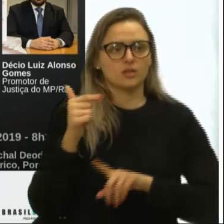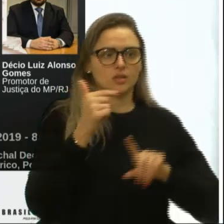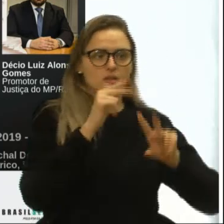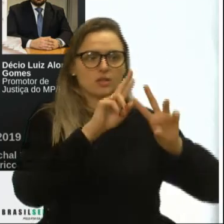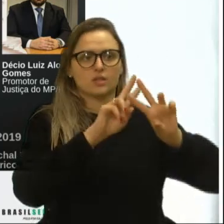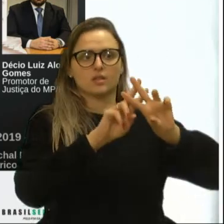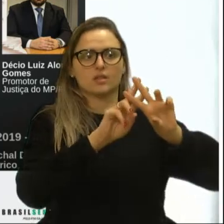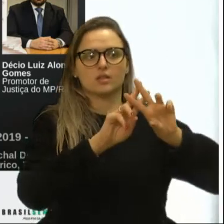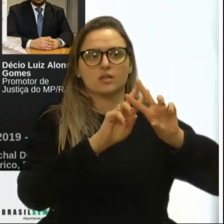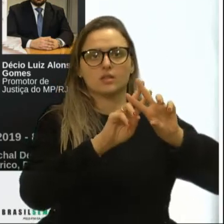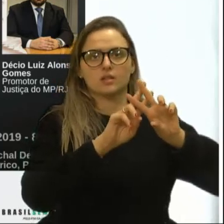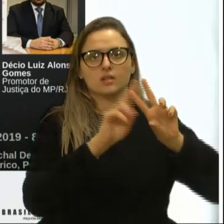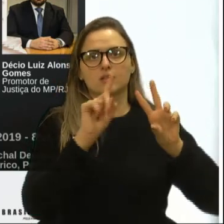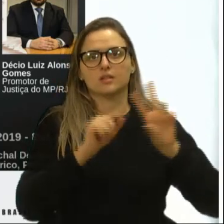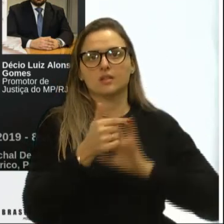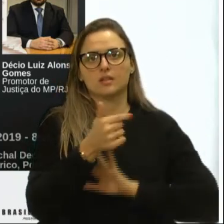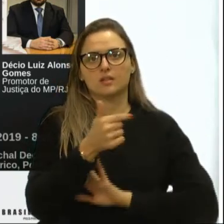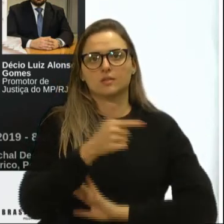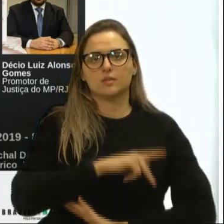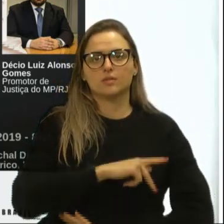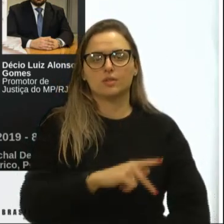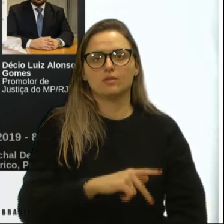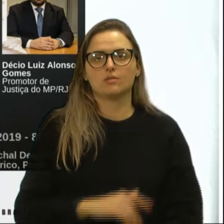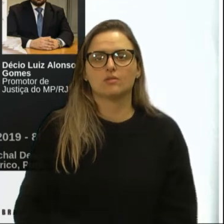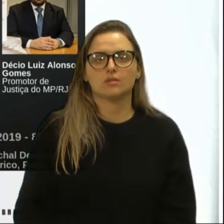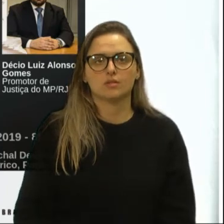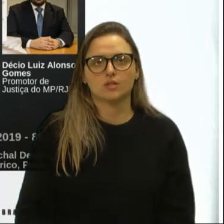que eu sou a vice-presidente.